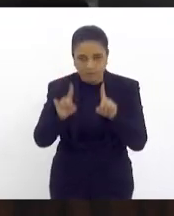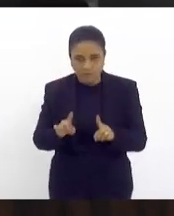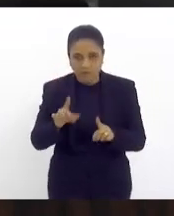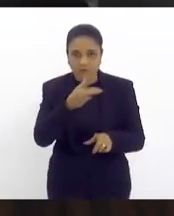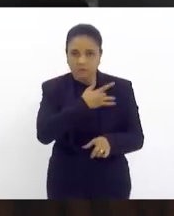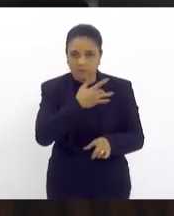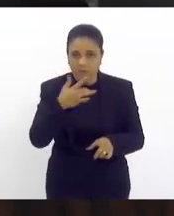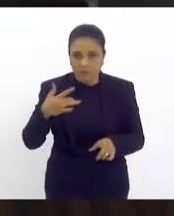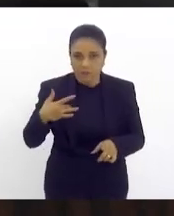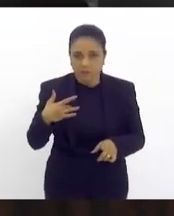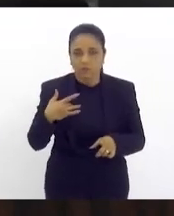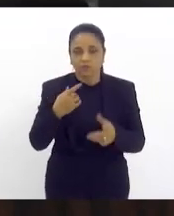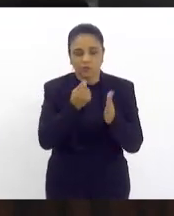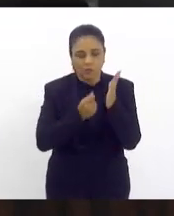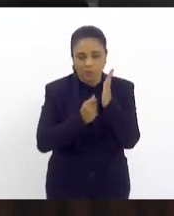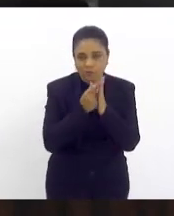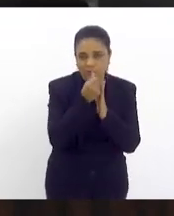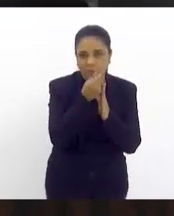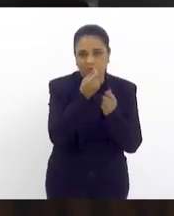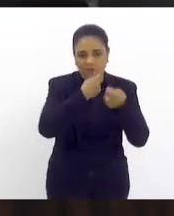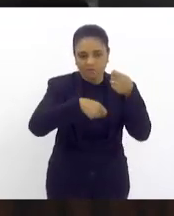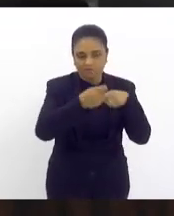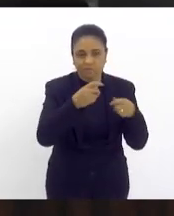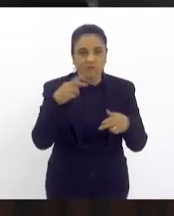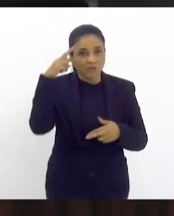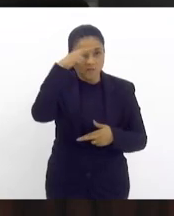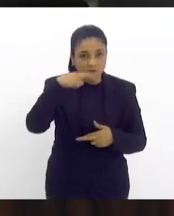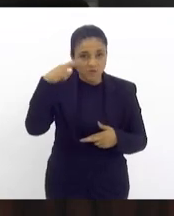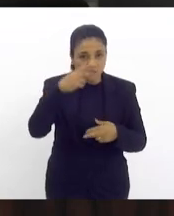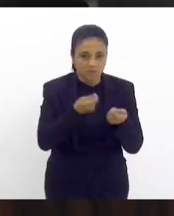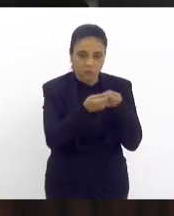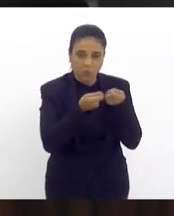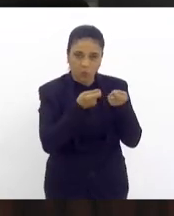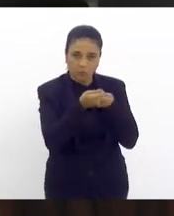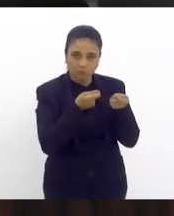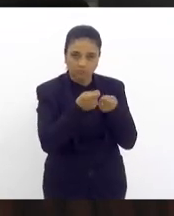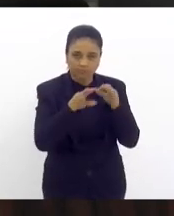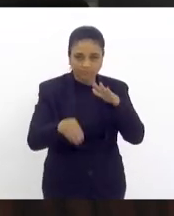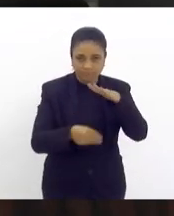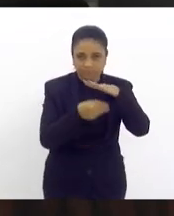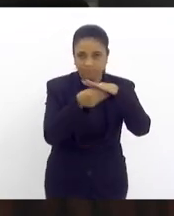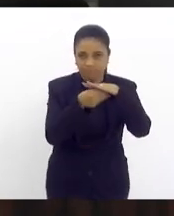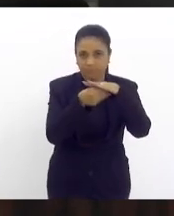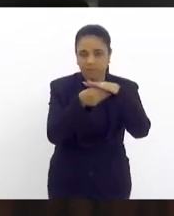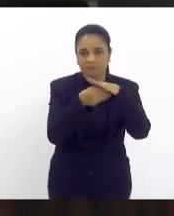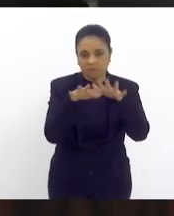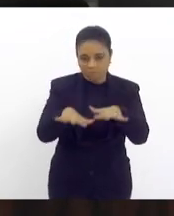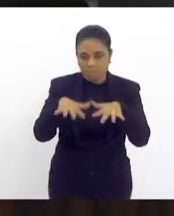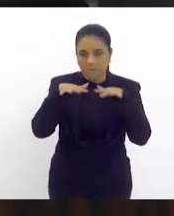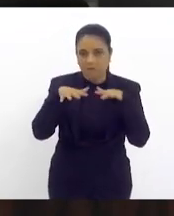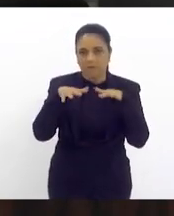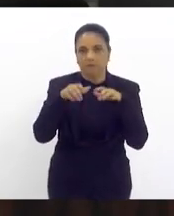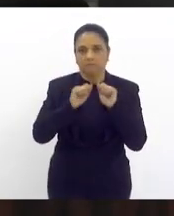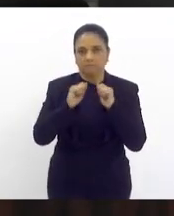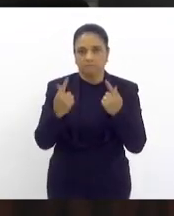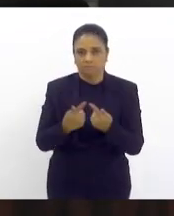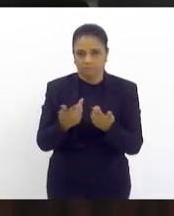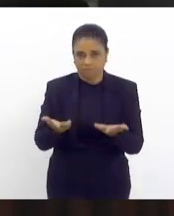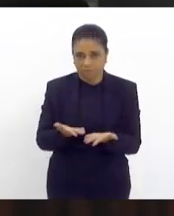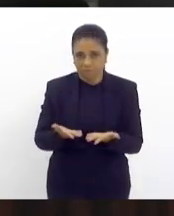saúde de orçamento financeiro fiscalização e controles as emendas em Plenário